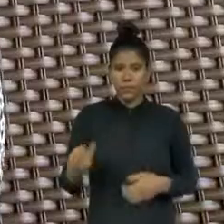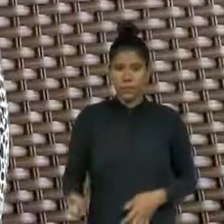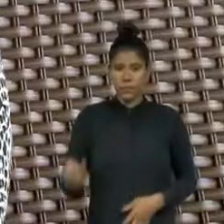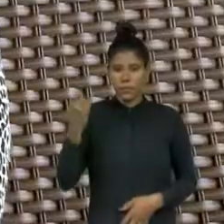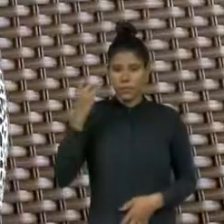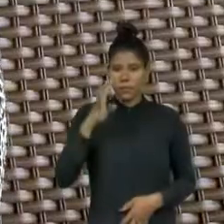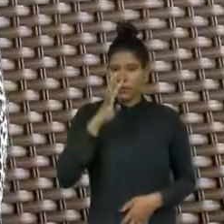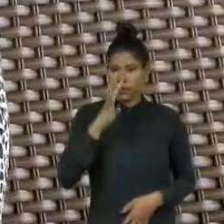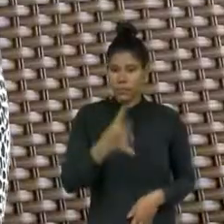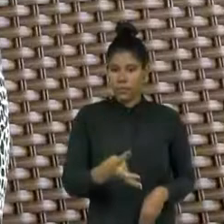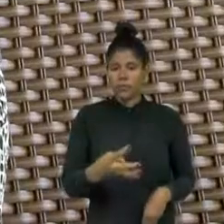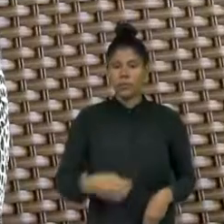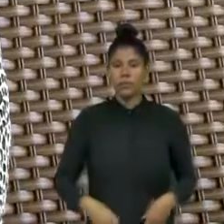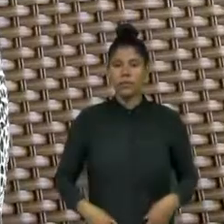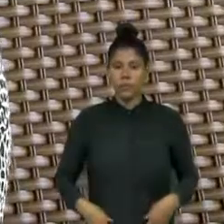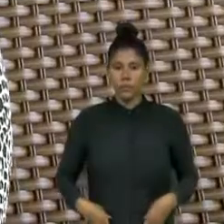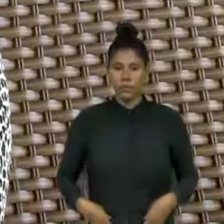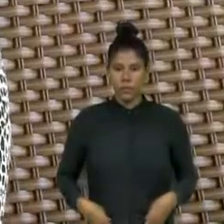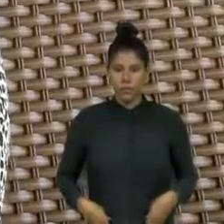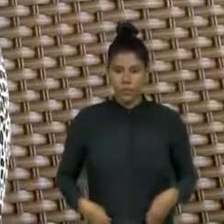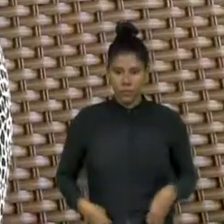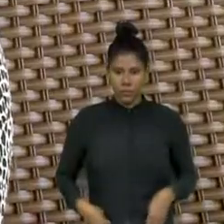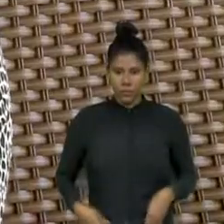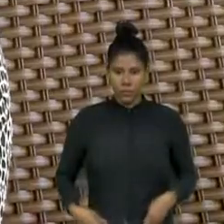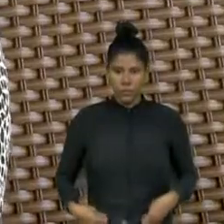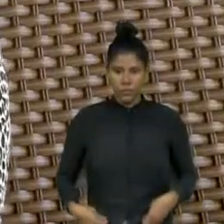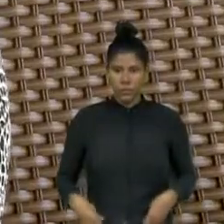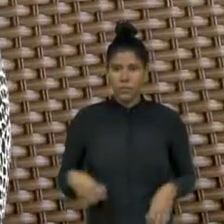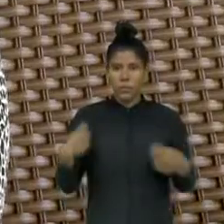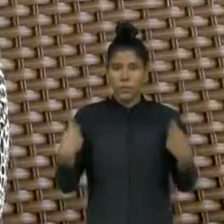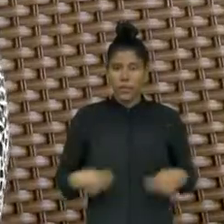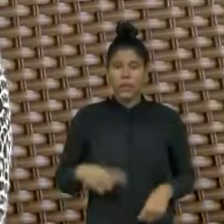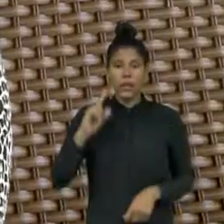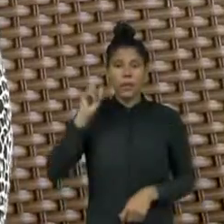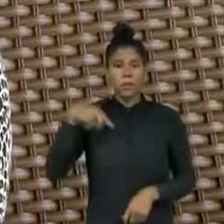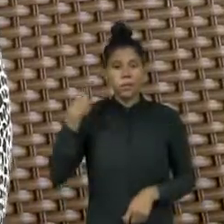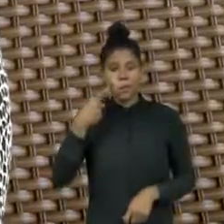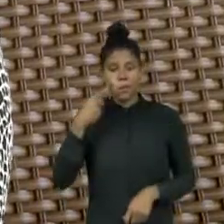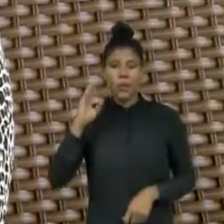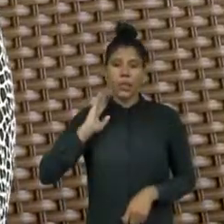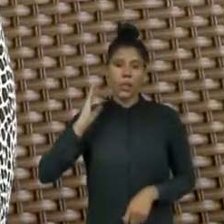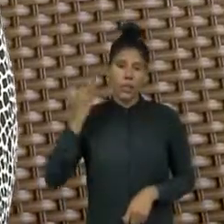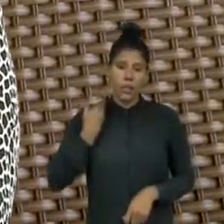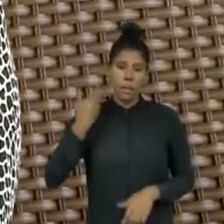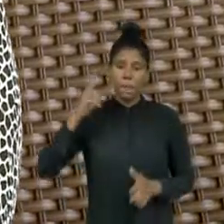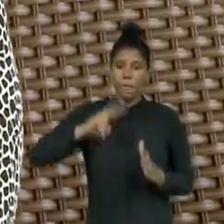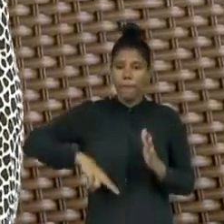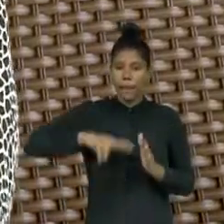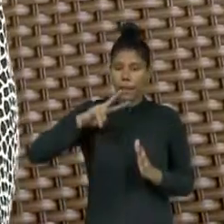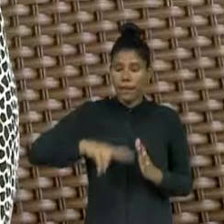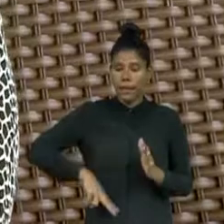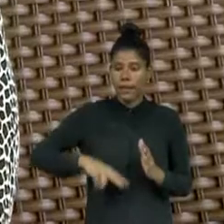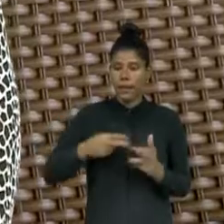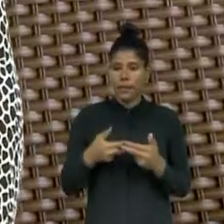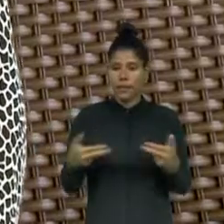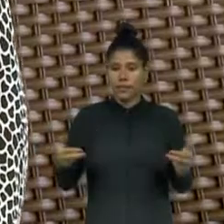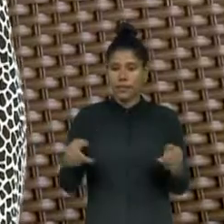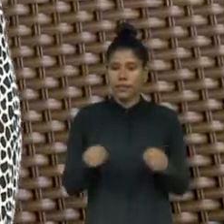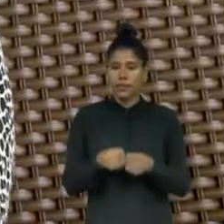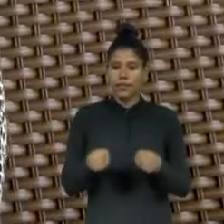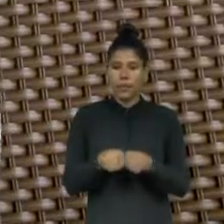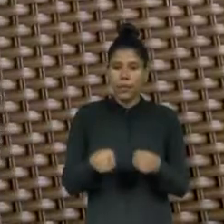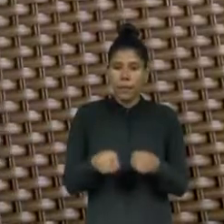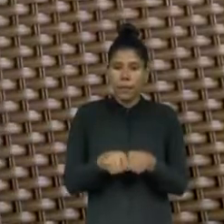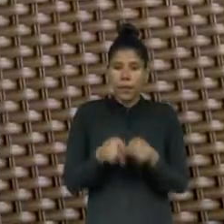Procurar uma delegacia, defensoria pública, um advogado de sua confiança, conversar, ler sobre o assunto e até mesmo o Conselho de Medicina,